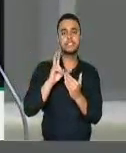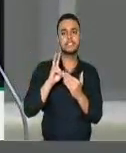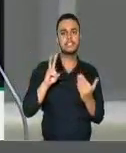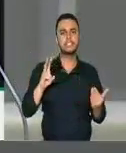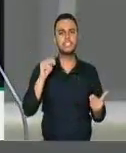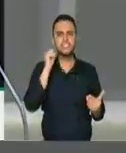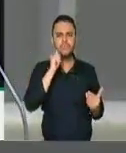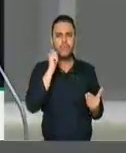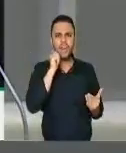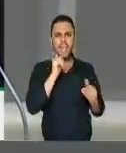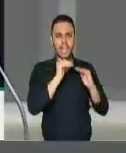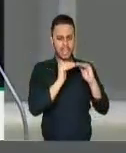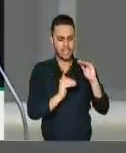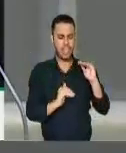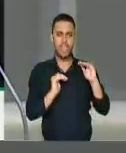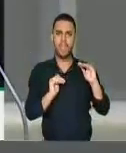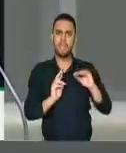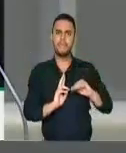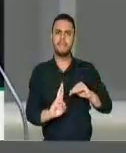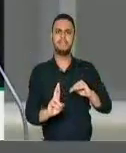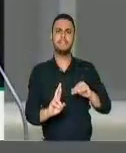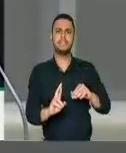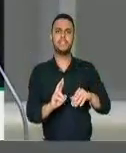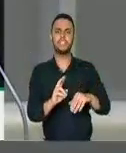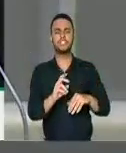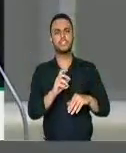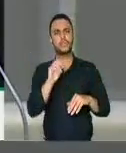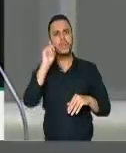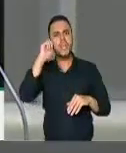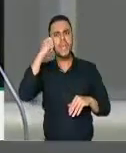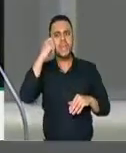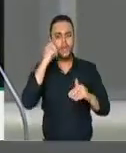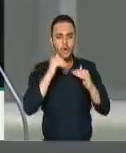estão subrepresentadas, os negros estão